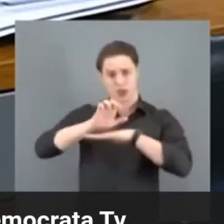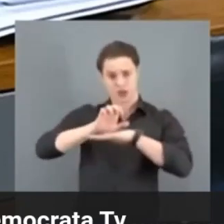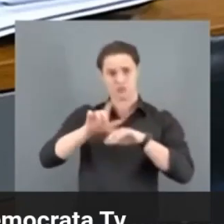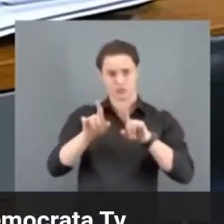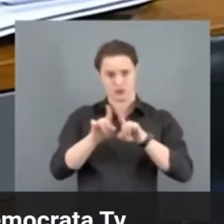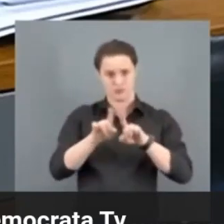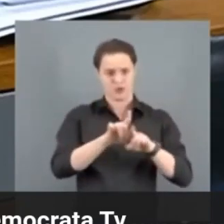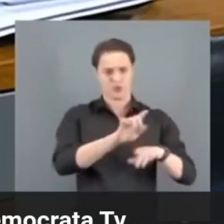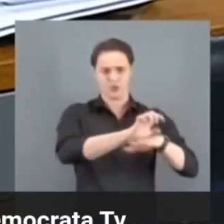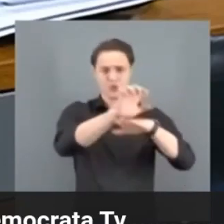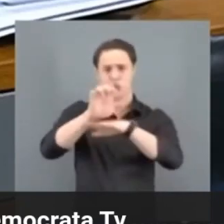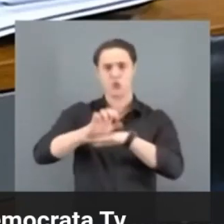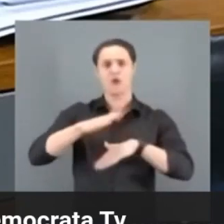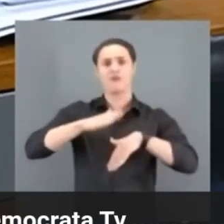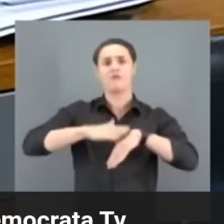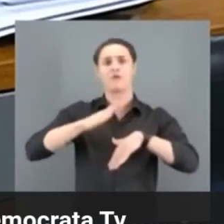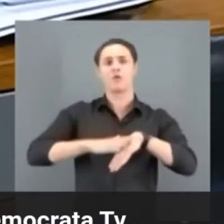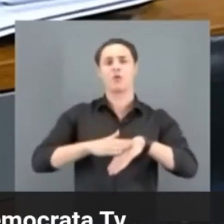primeiro feito,